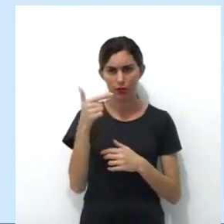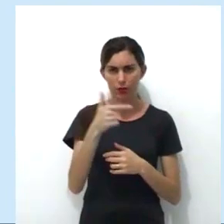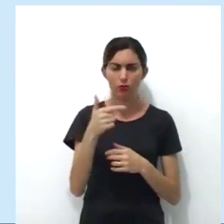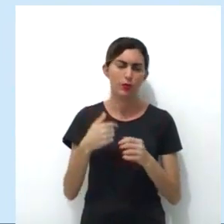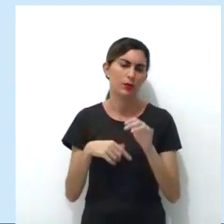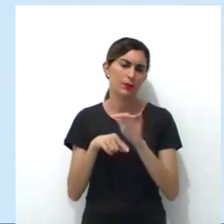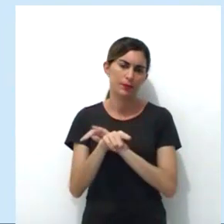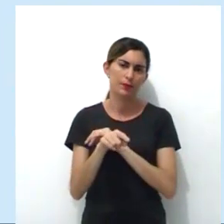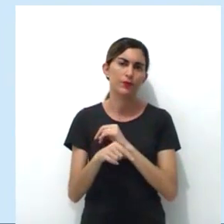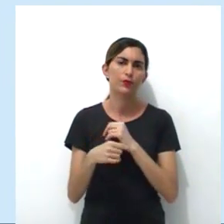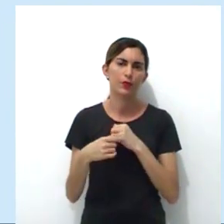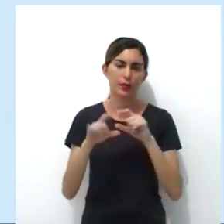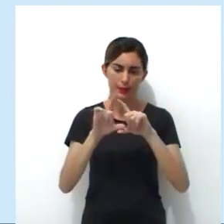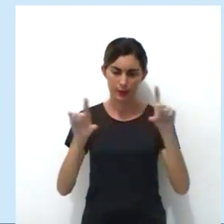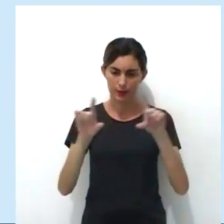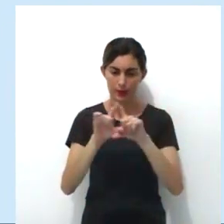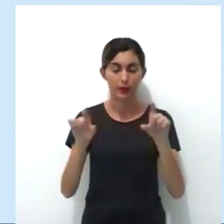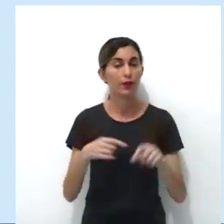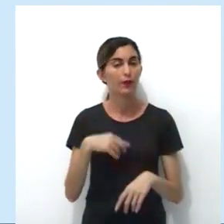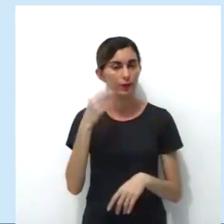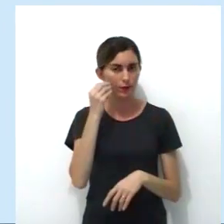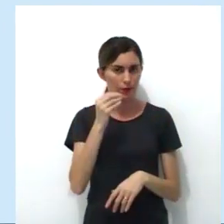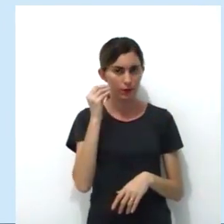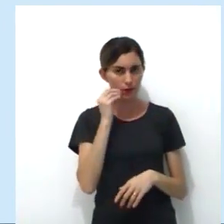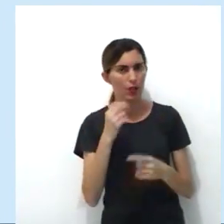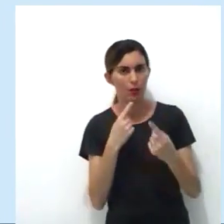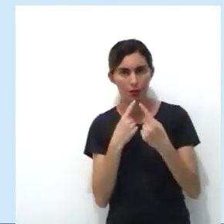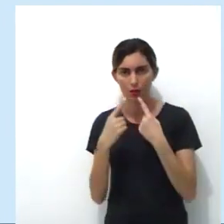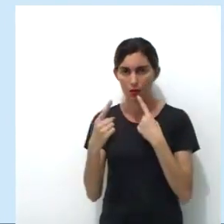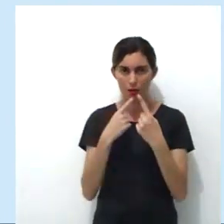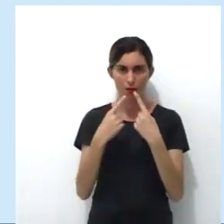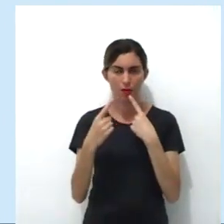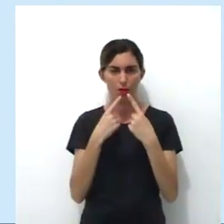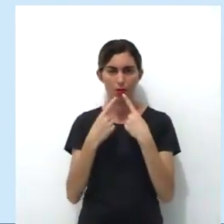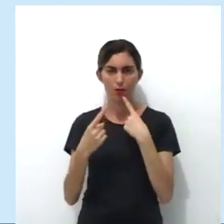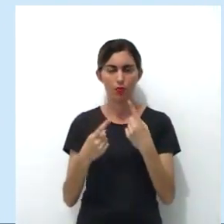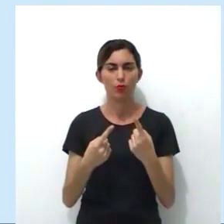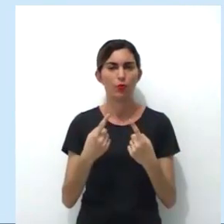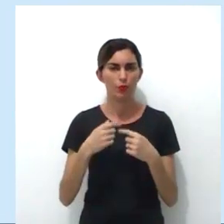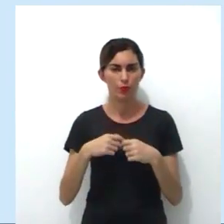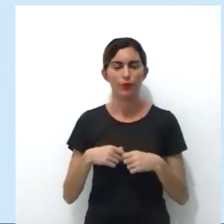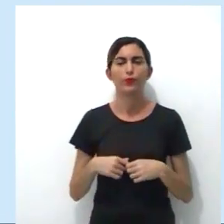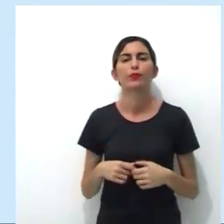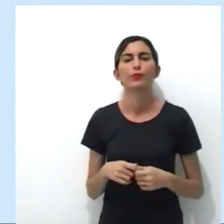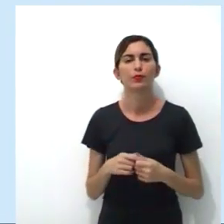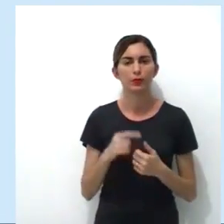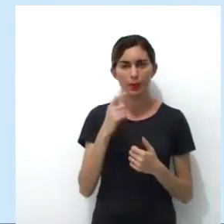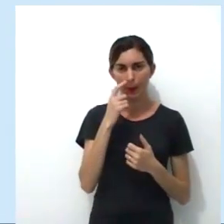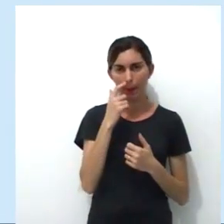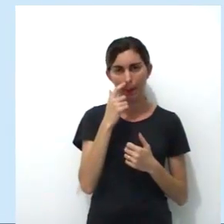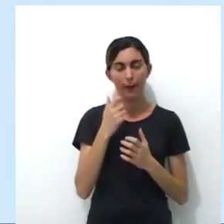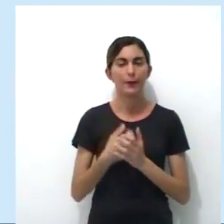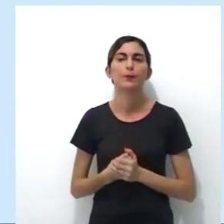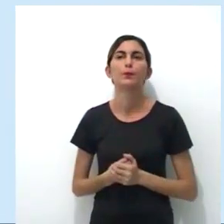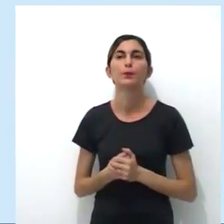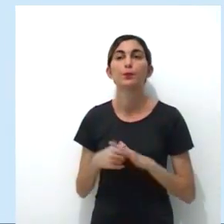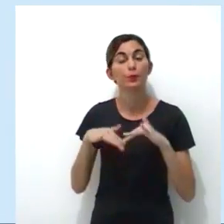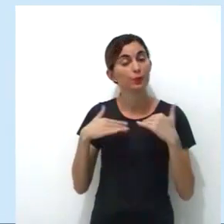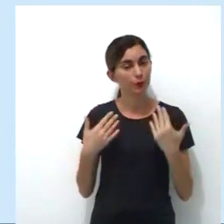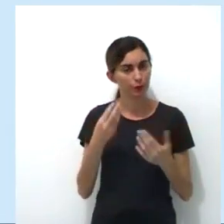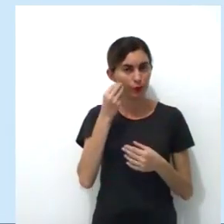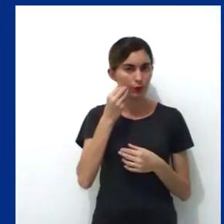nossa resposta seria a letra D. O jornal ele restringe a perda de calor para o ambiente. Vamos